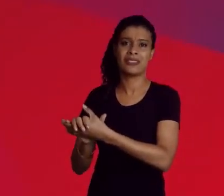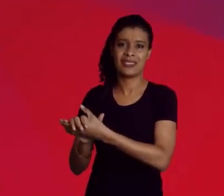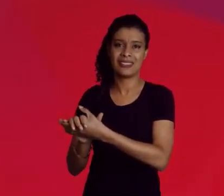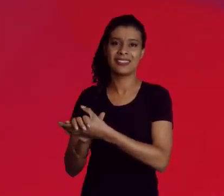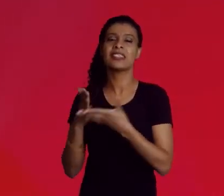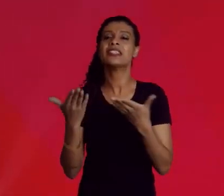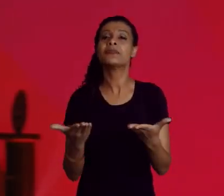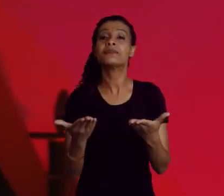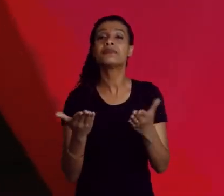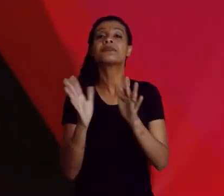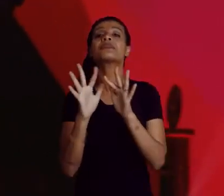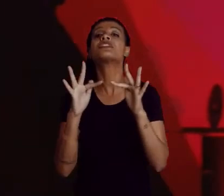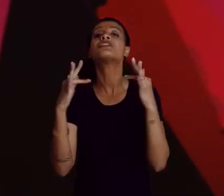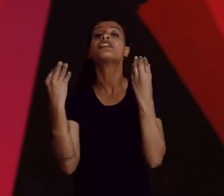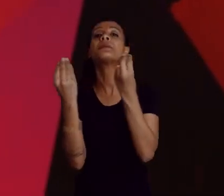família que vocês querem.